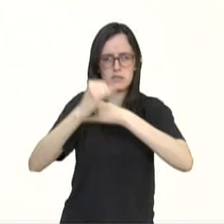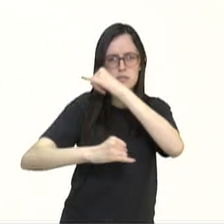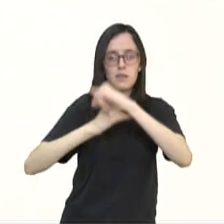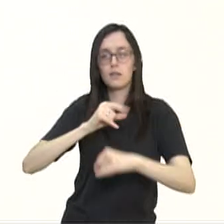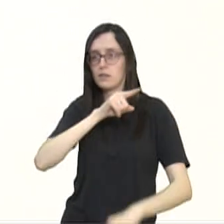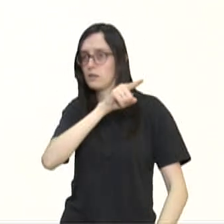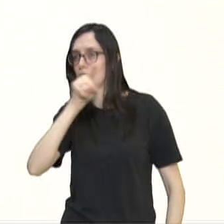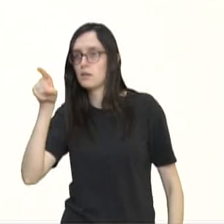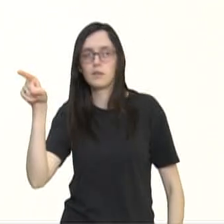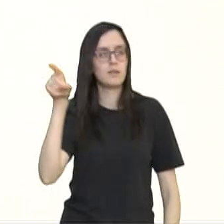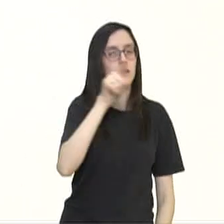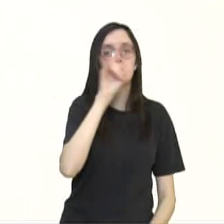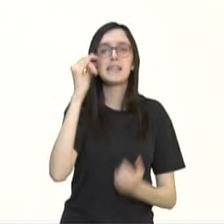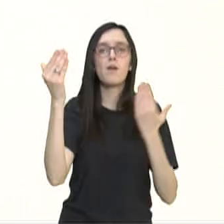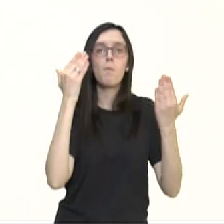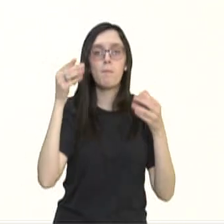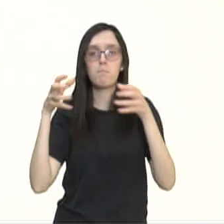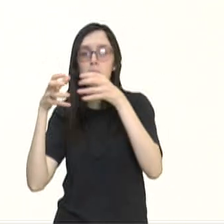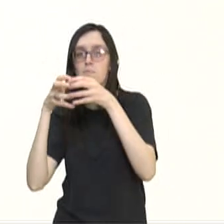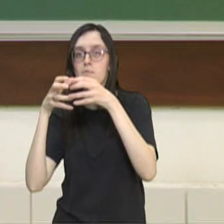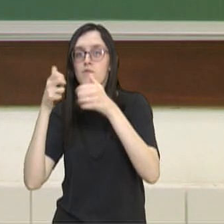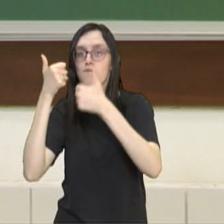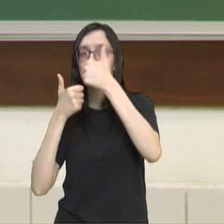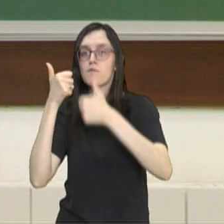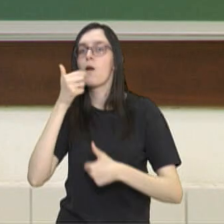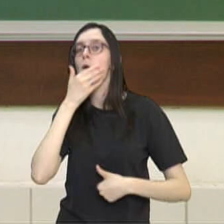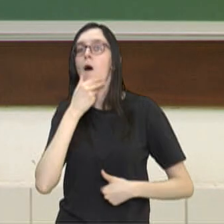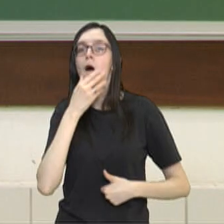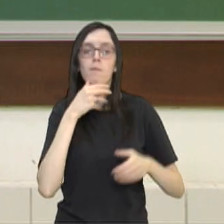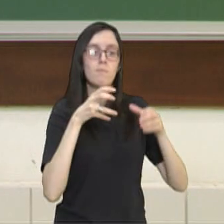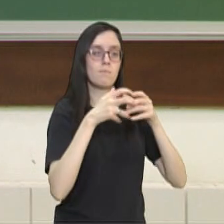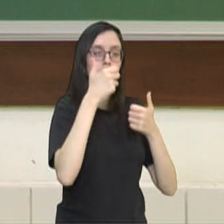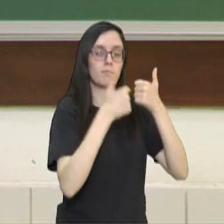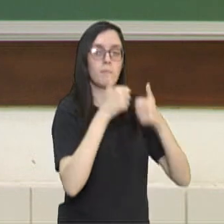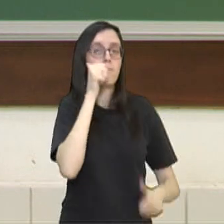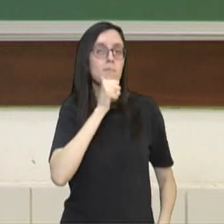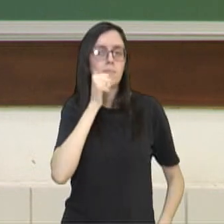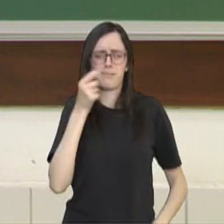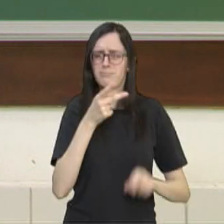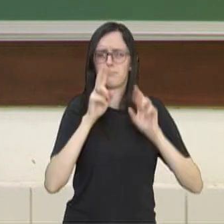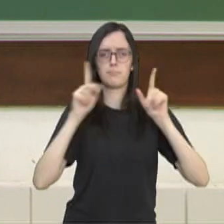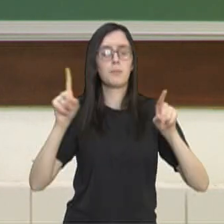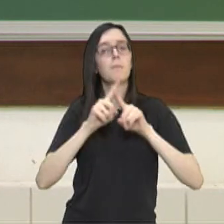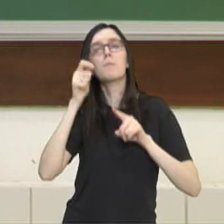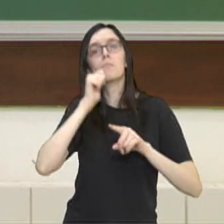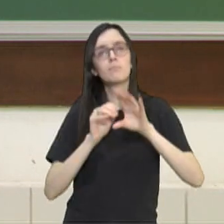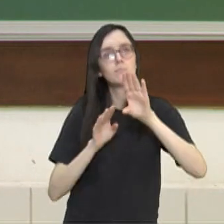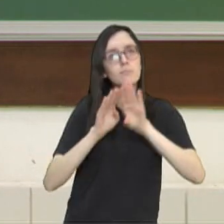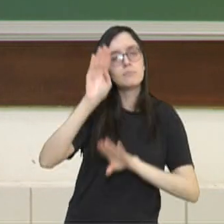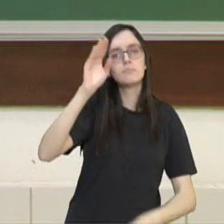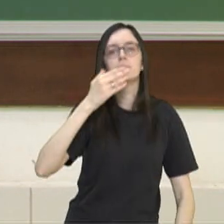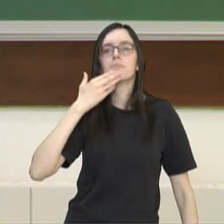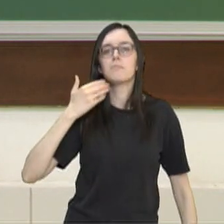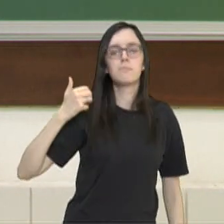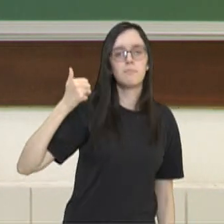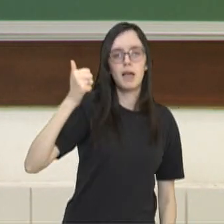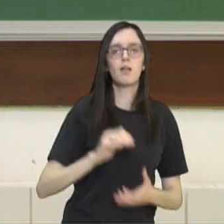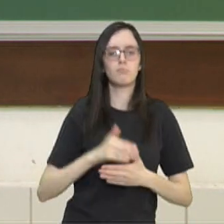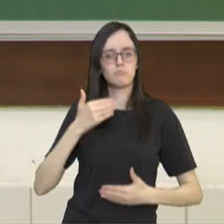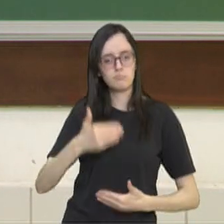de todos esses reservas. Mas a gente sabe que as competições estão acontecendo e o Paraná tem se saído muito bem